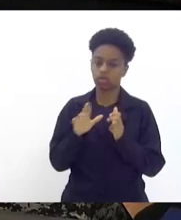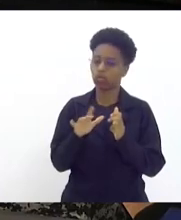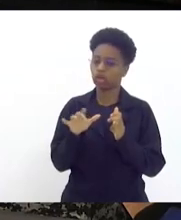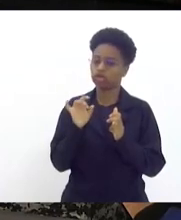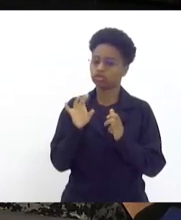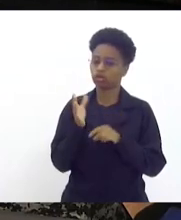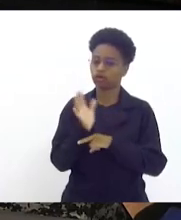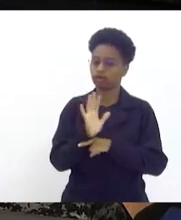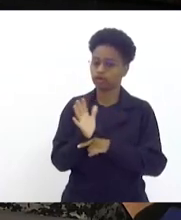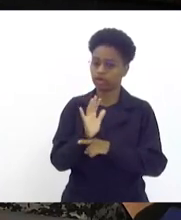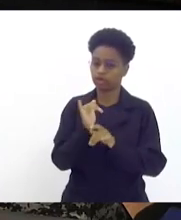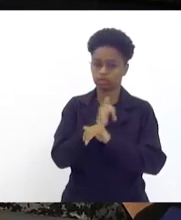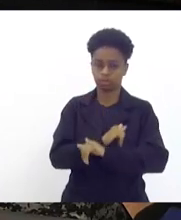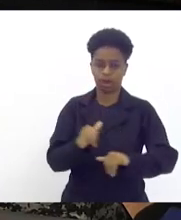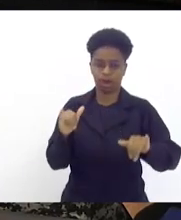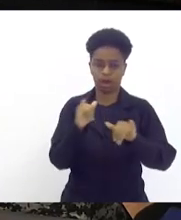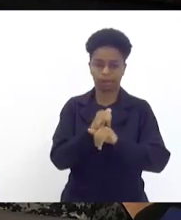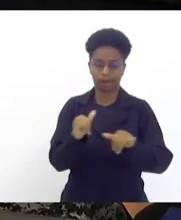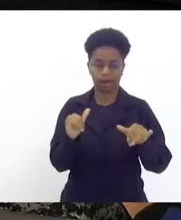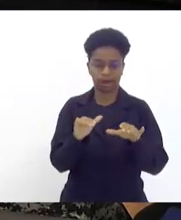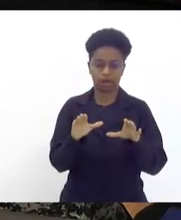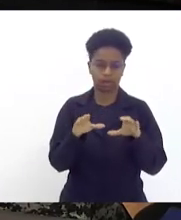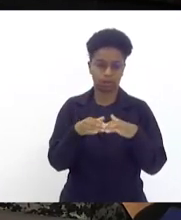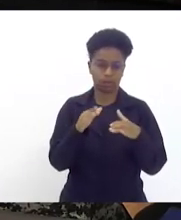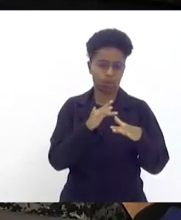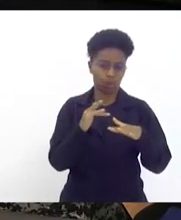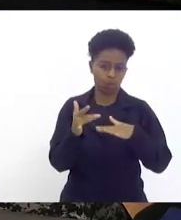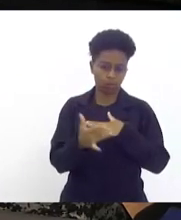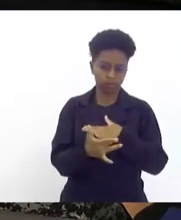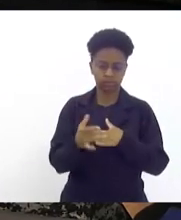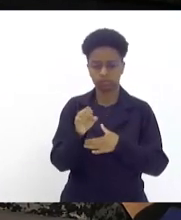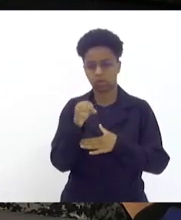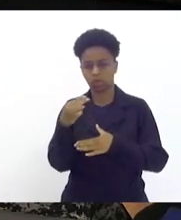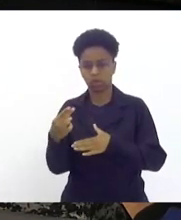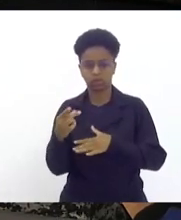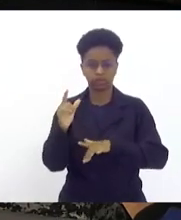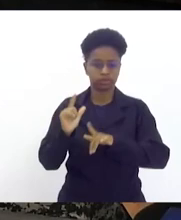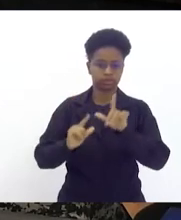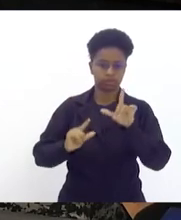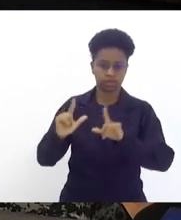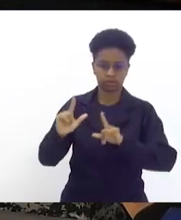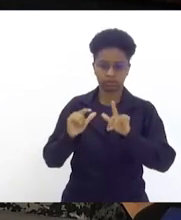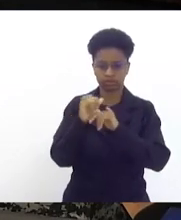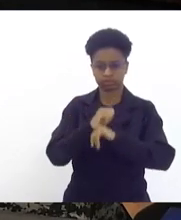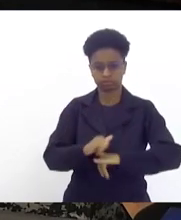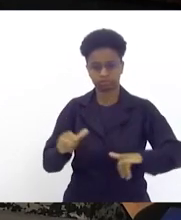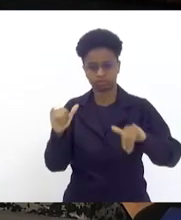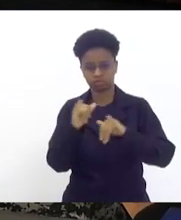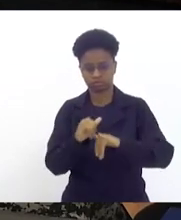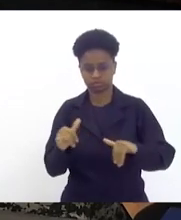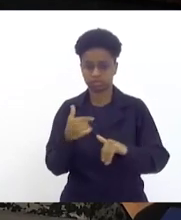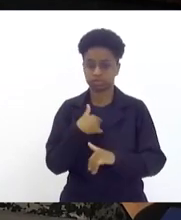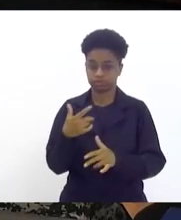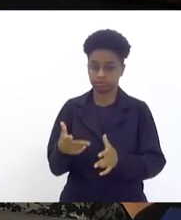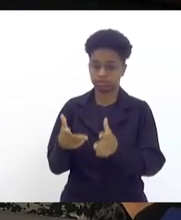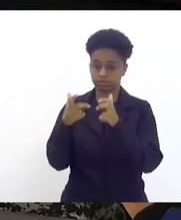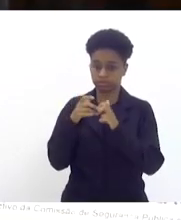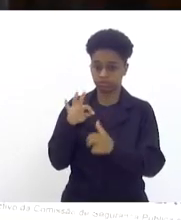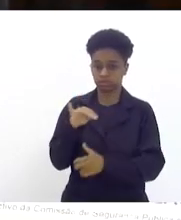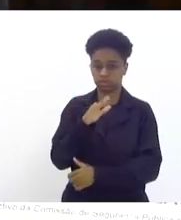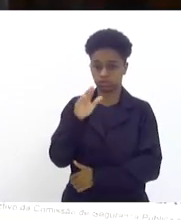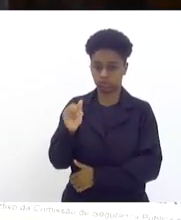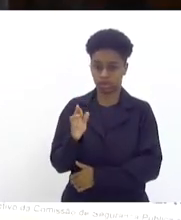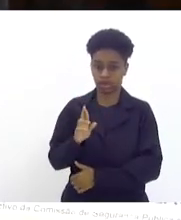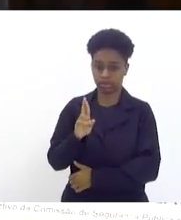circulam pelos grupos da Tijuca pelo pelo jornal aqui vejo a grande Tijuca representada que tem feito um grande trabalho